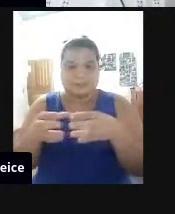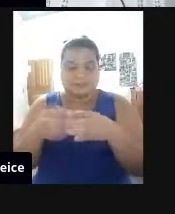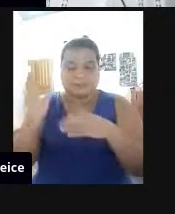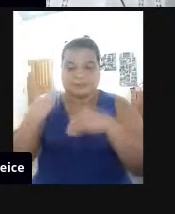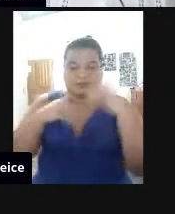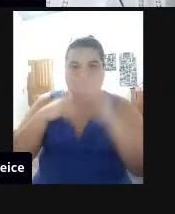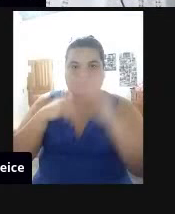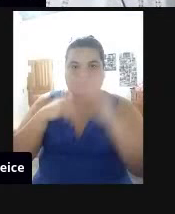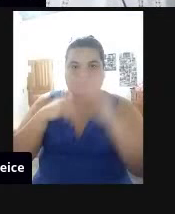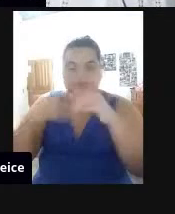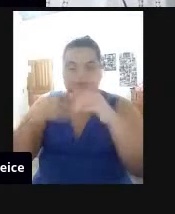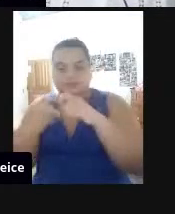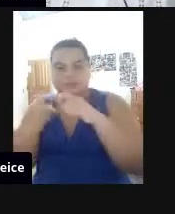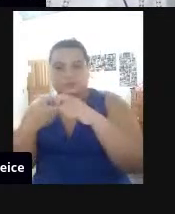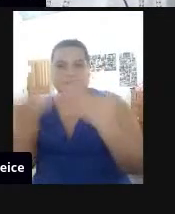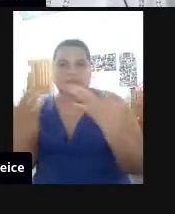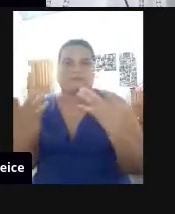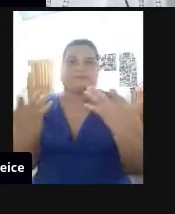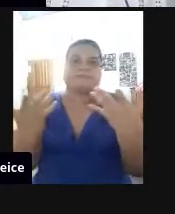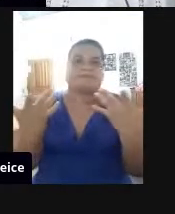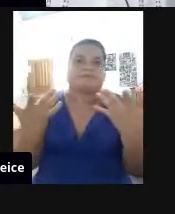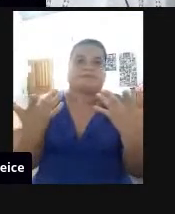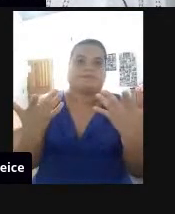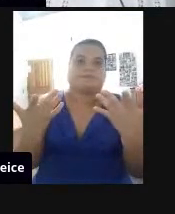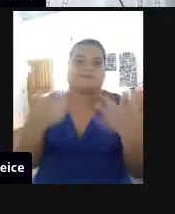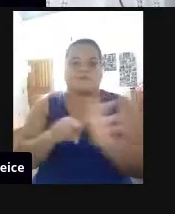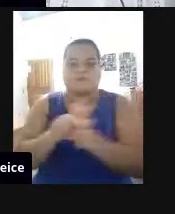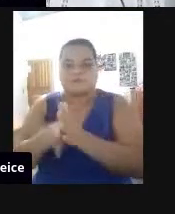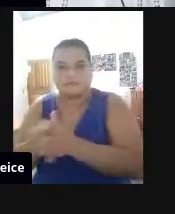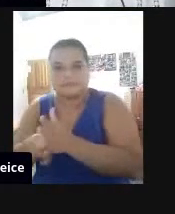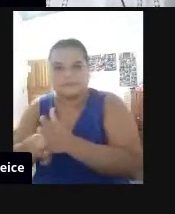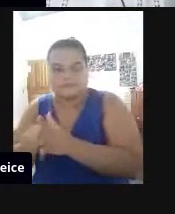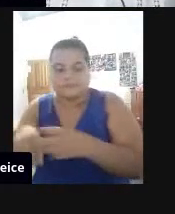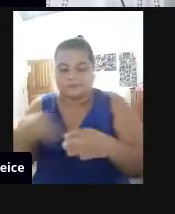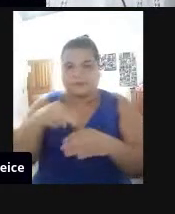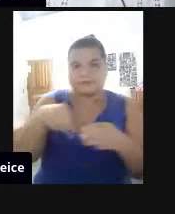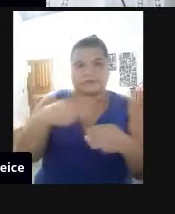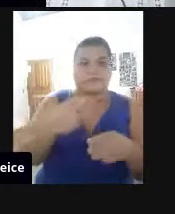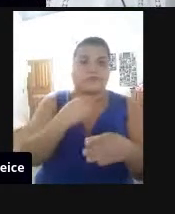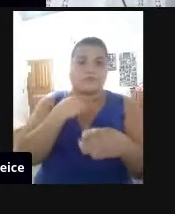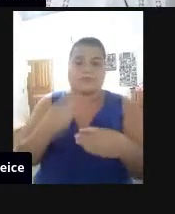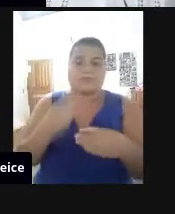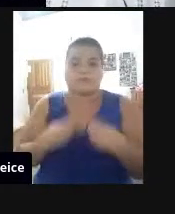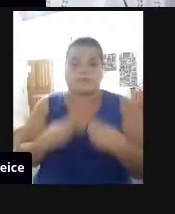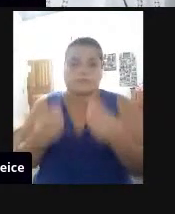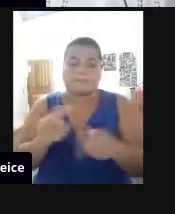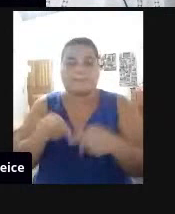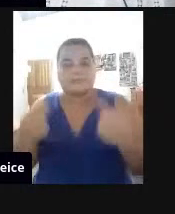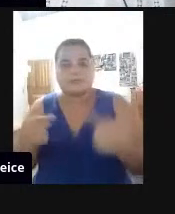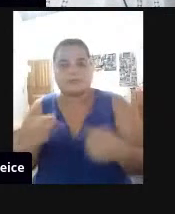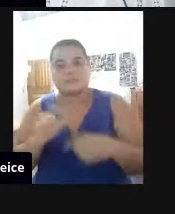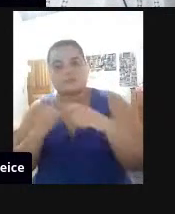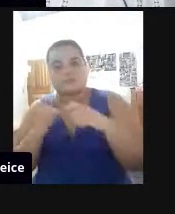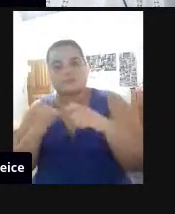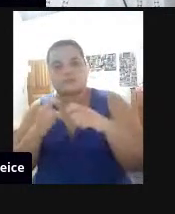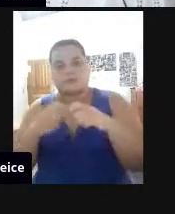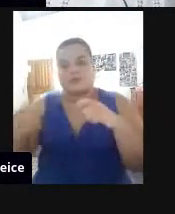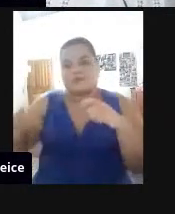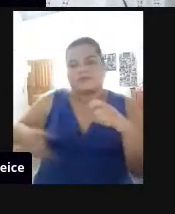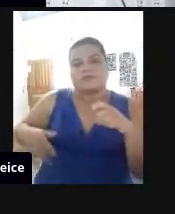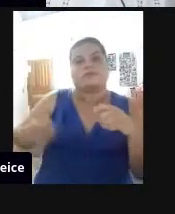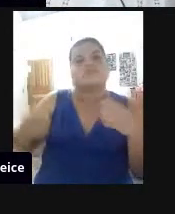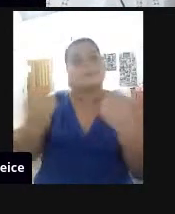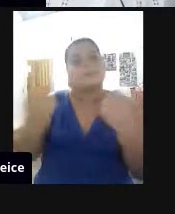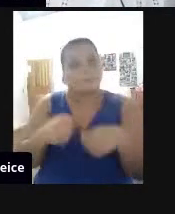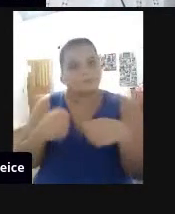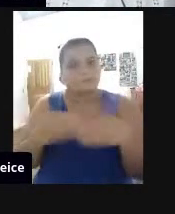questões, por exemplo, alguns tipos de exames que o nutricionista não prescreve, mas o gastro prescreve, né, então, por isso a importância da equipe muito profissional, eu gosto muito